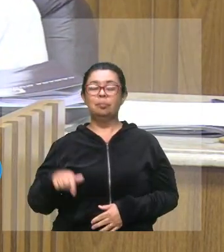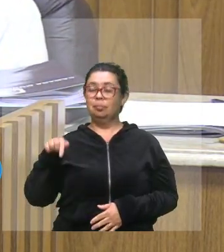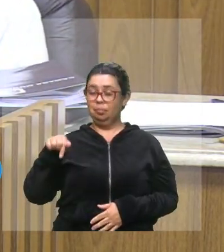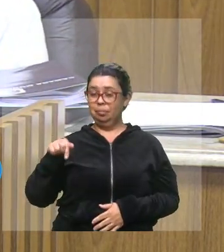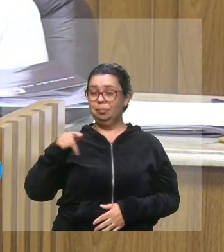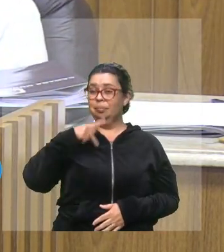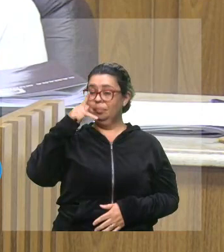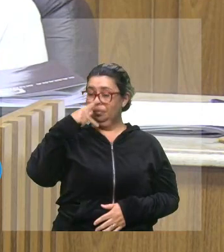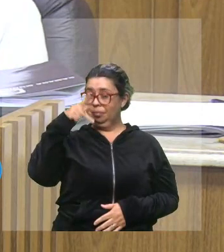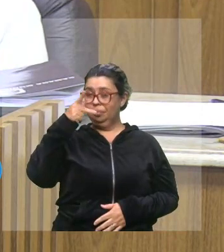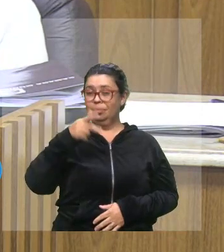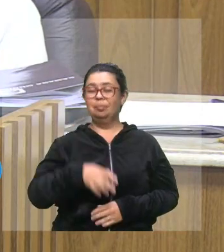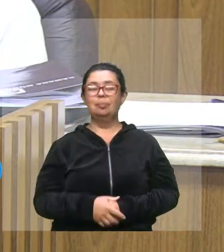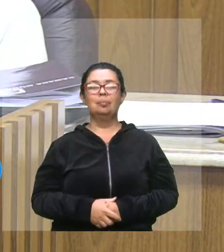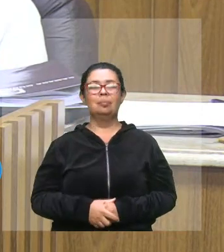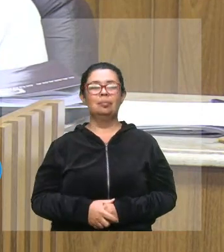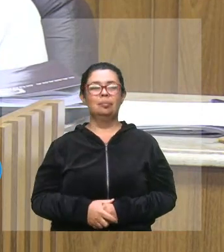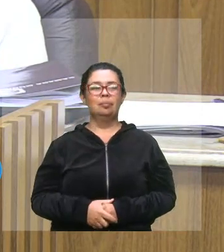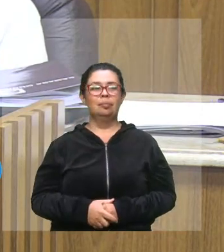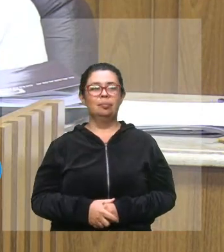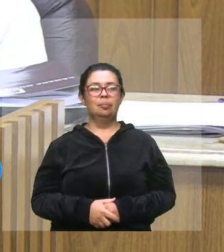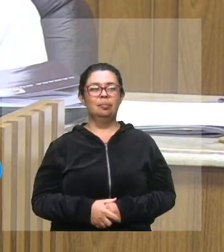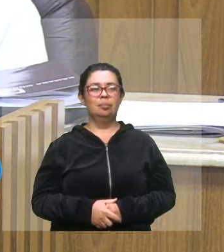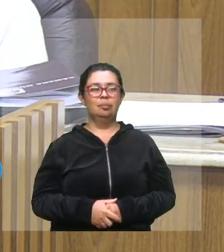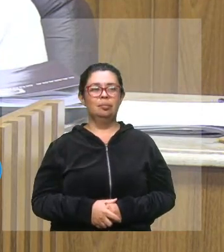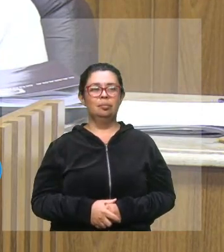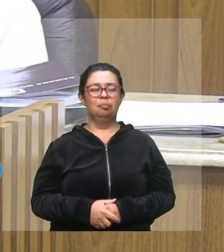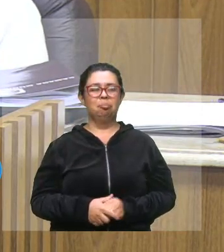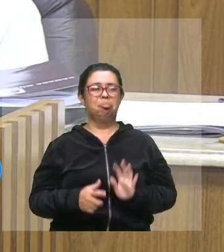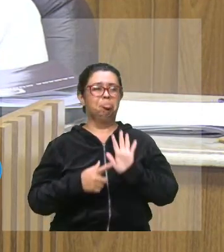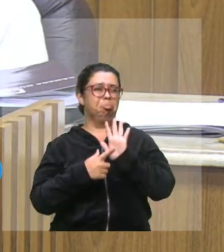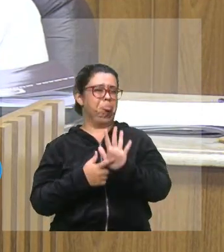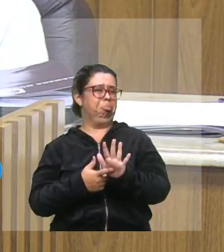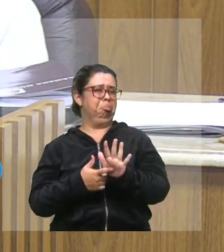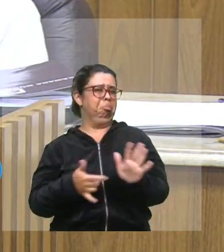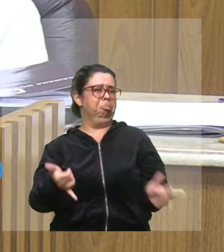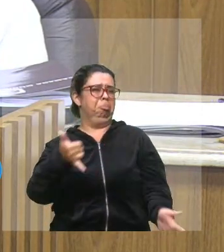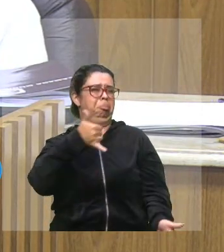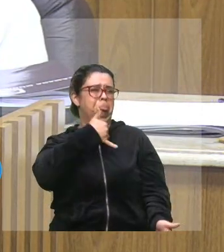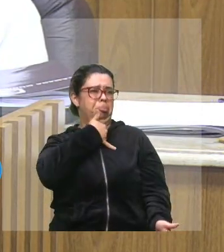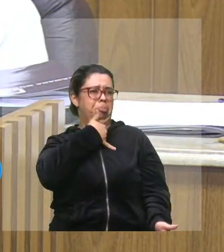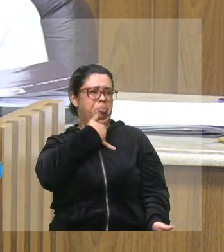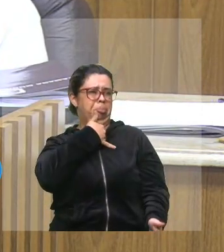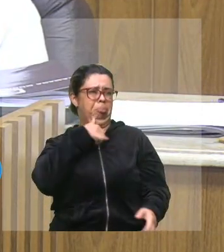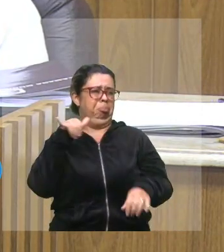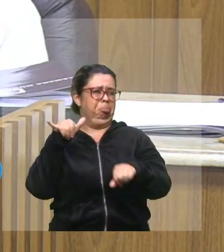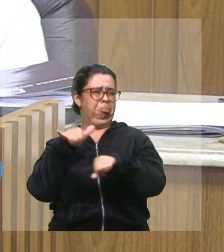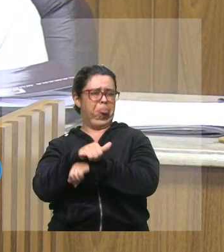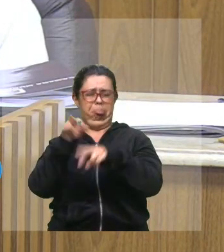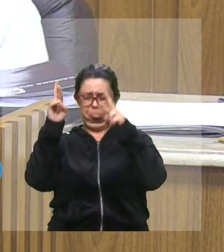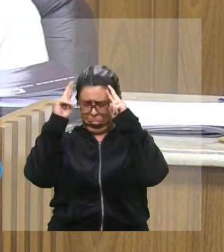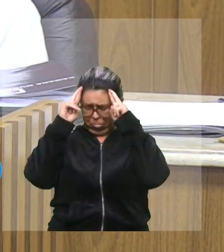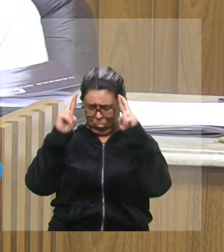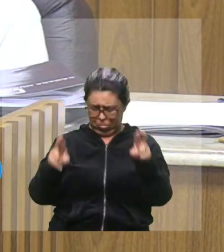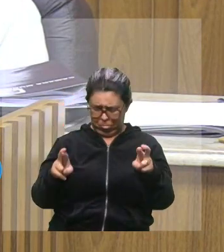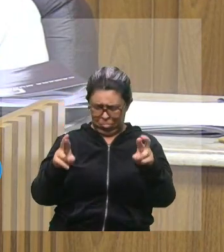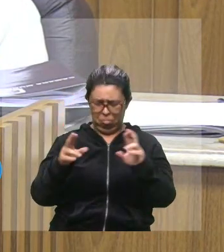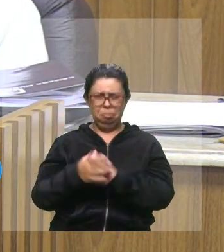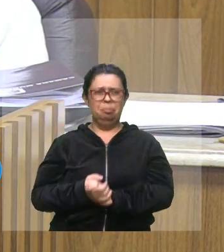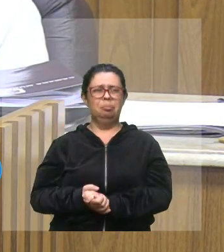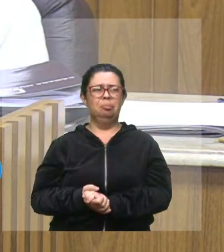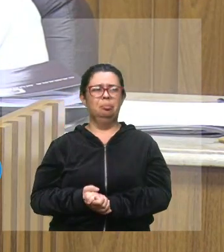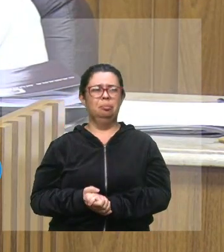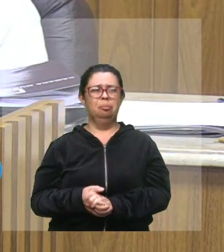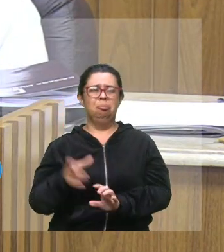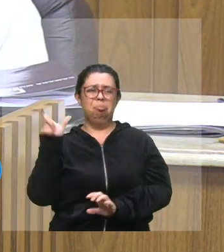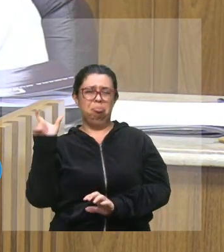noite, senhor presidente, para manifestar a minha indignação com a falta de respeito de integrantes do